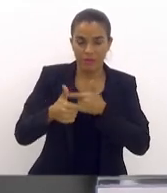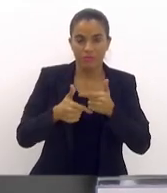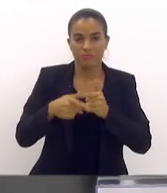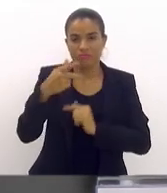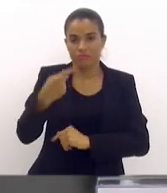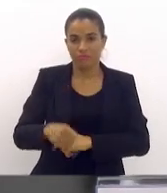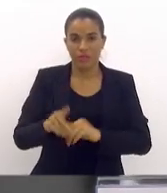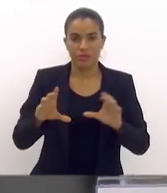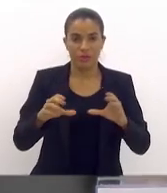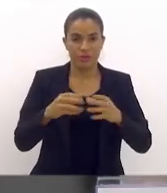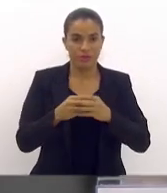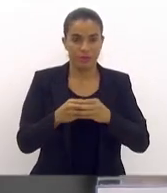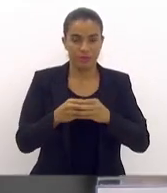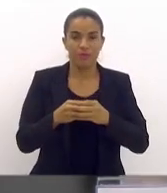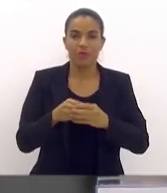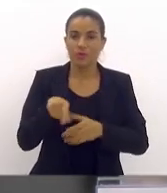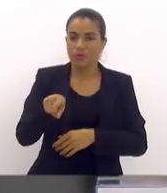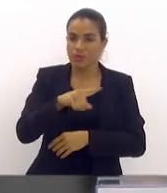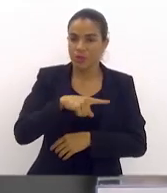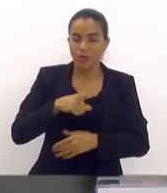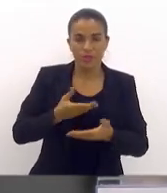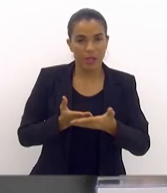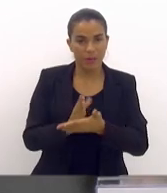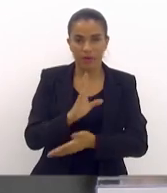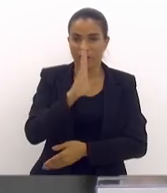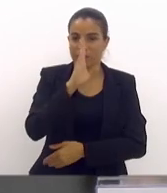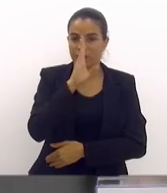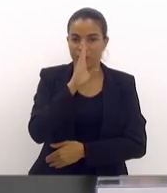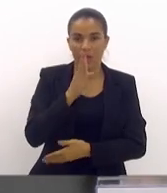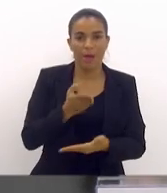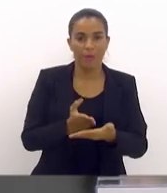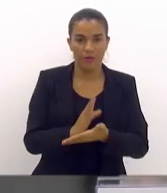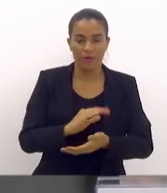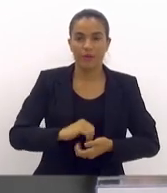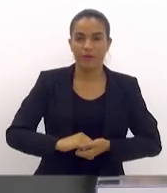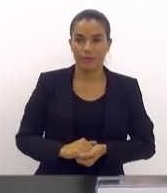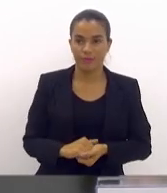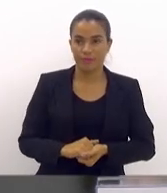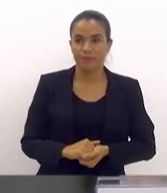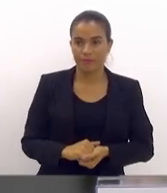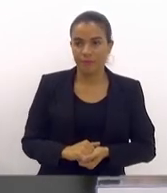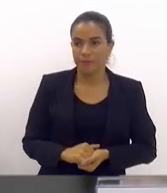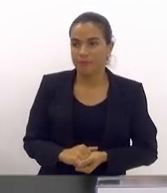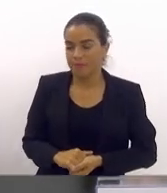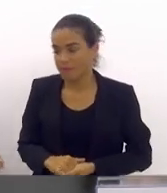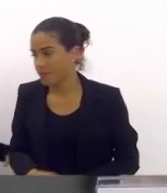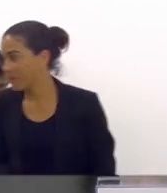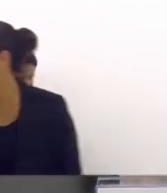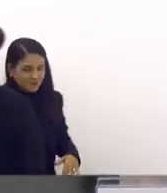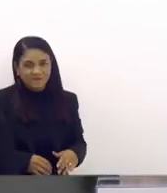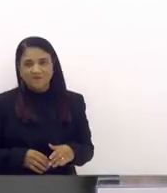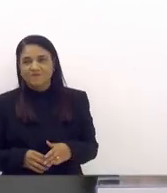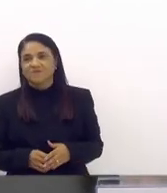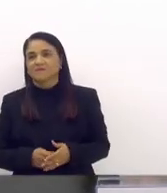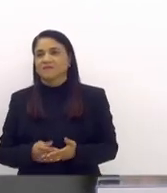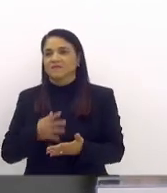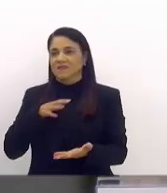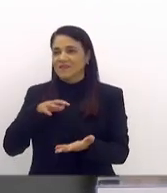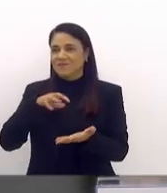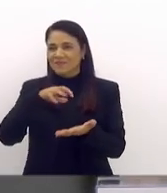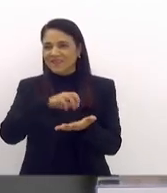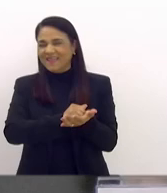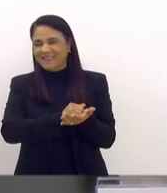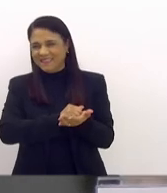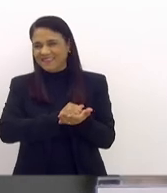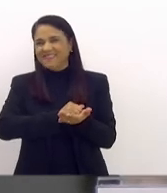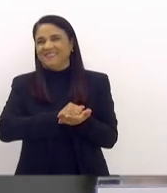comissão os senhores que aprovam permaneçam Como estão aprovado queria aqui registrar também